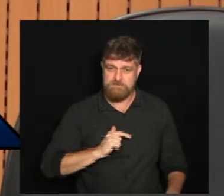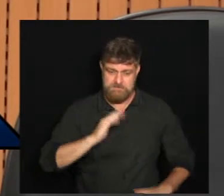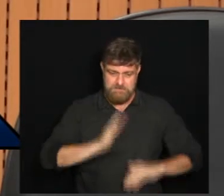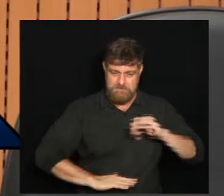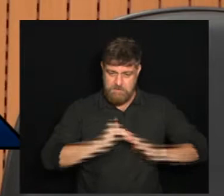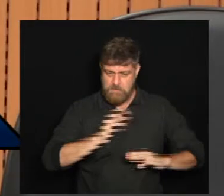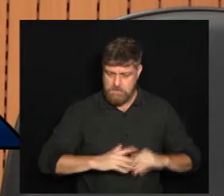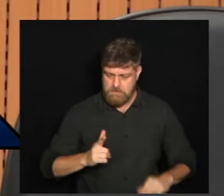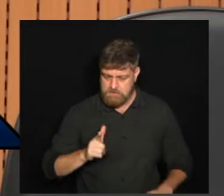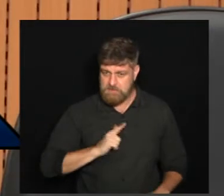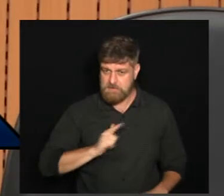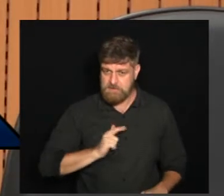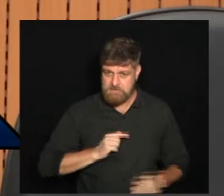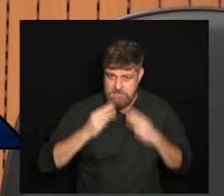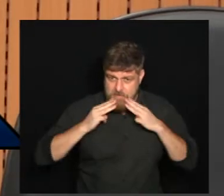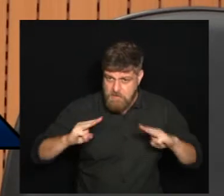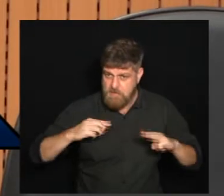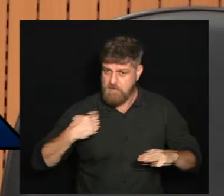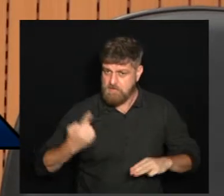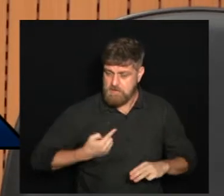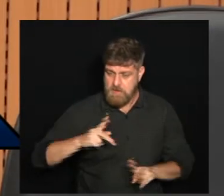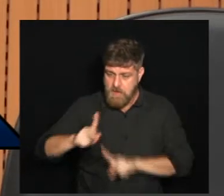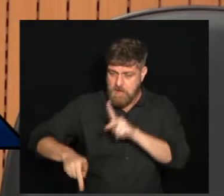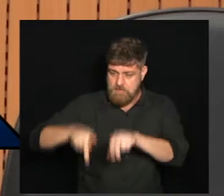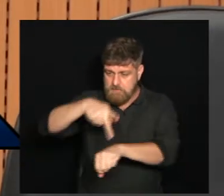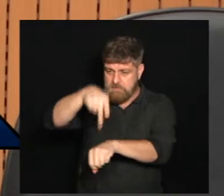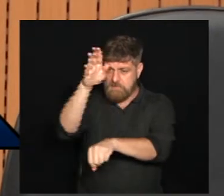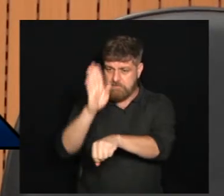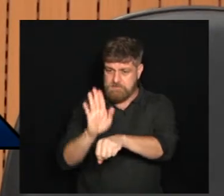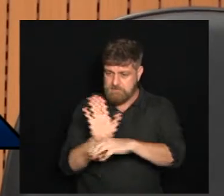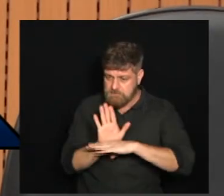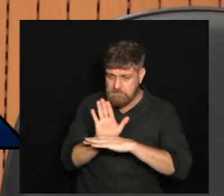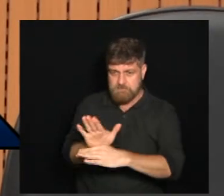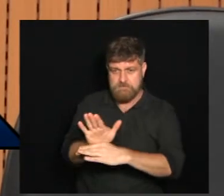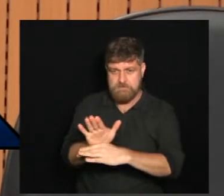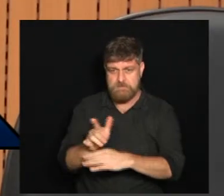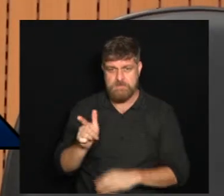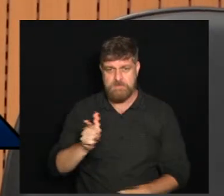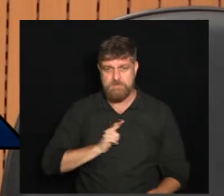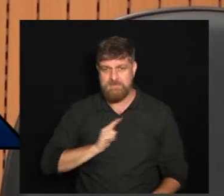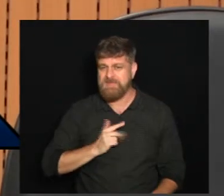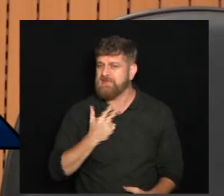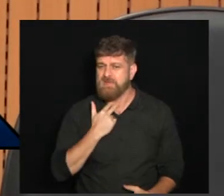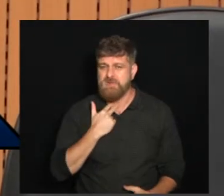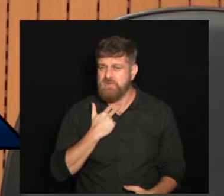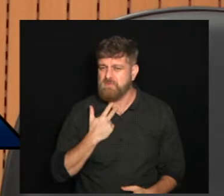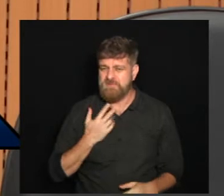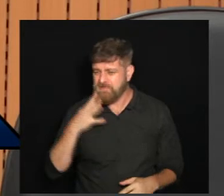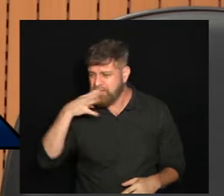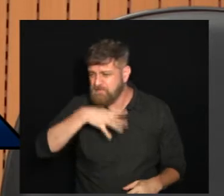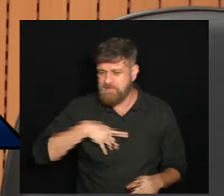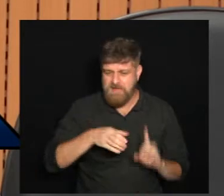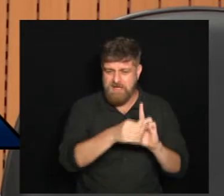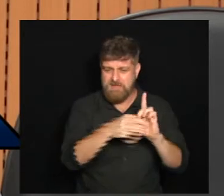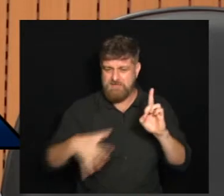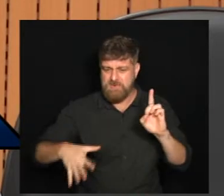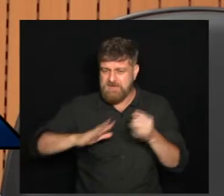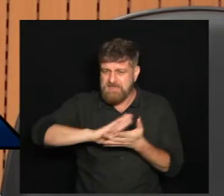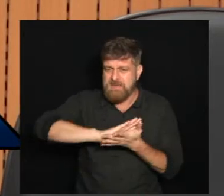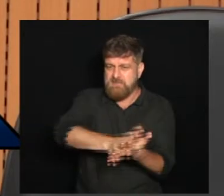verdadeiro sacerdócio a favor do país e do município, é ato execrável que desfaz da democracia